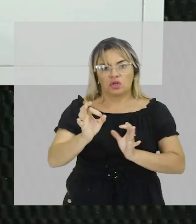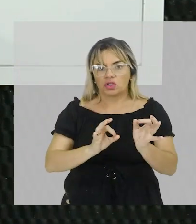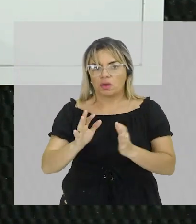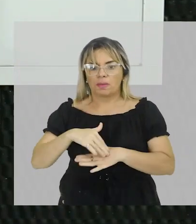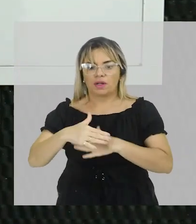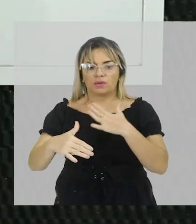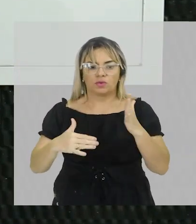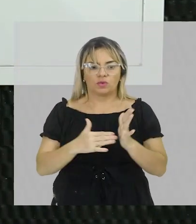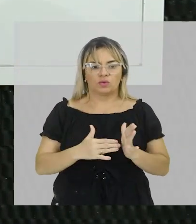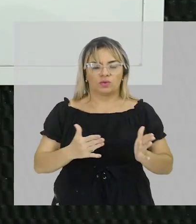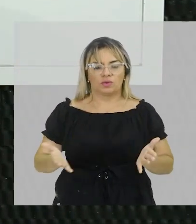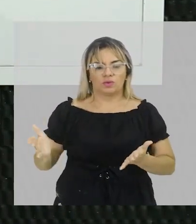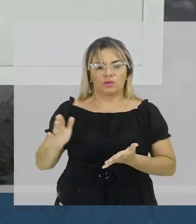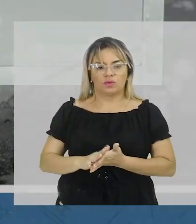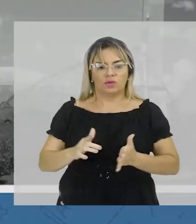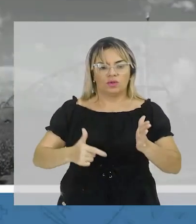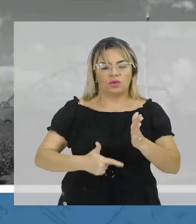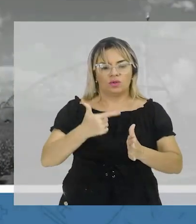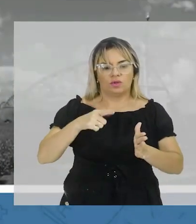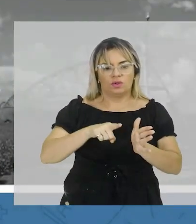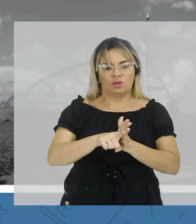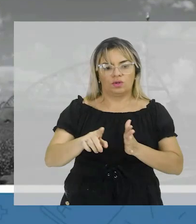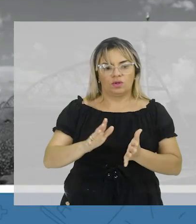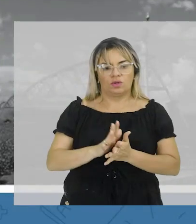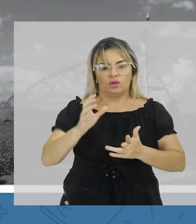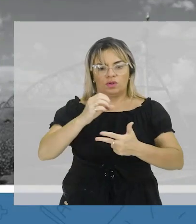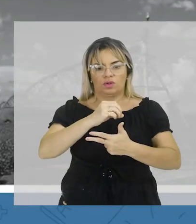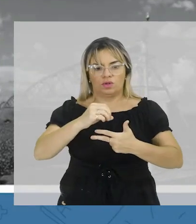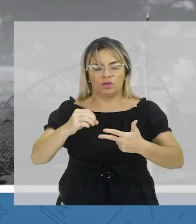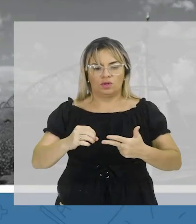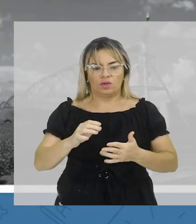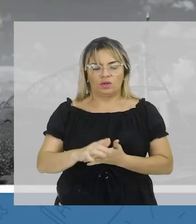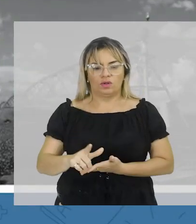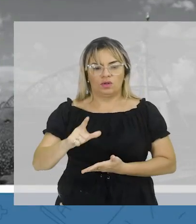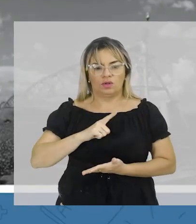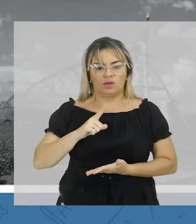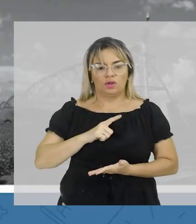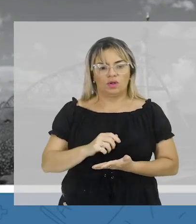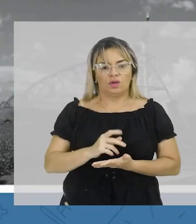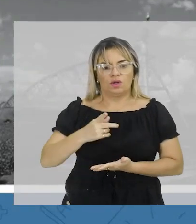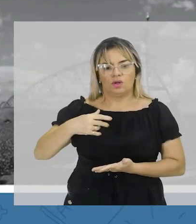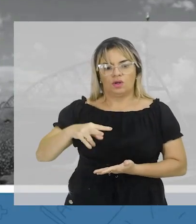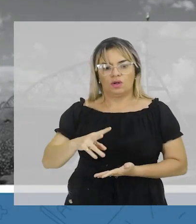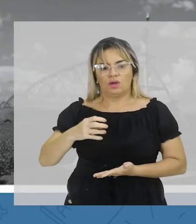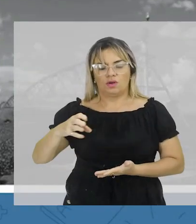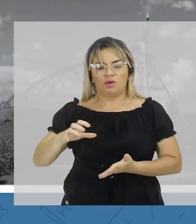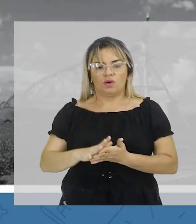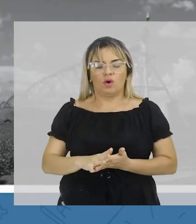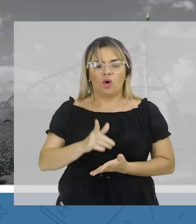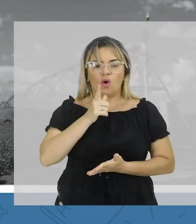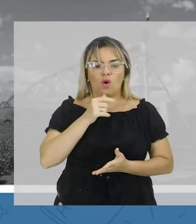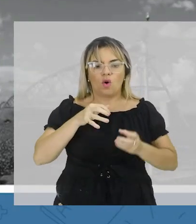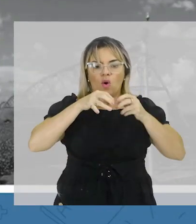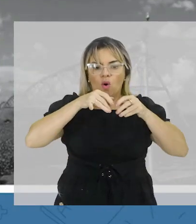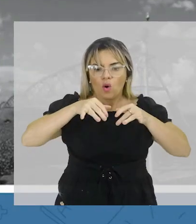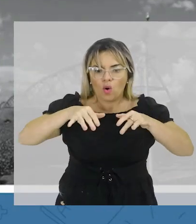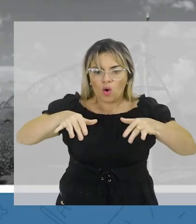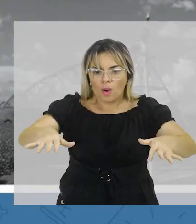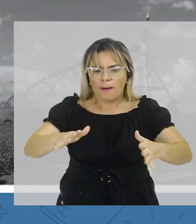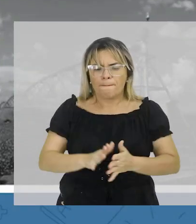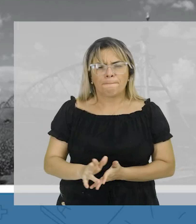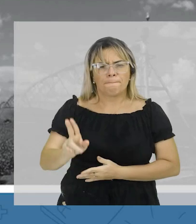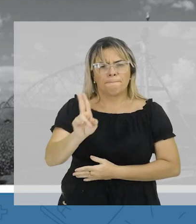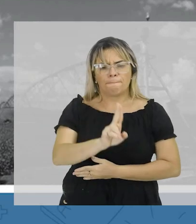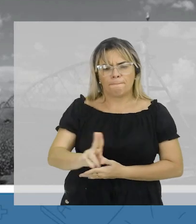turma? Segunda questão, uma questão do Enem. Pivô central é um sistema de irrigação muito usado na